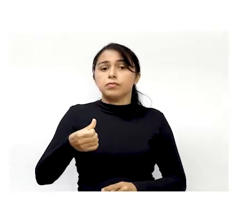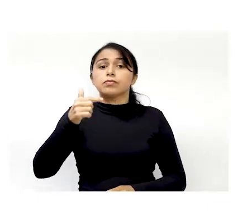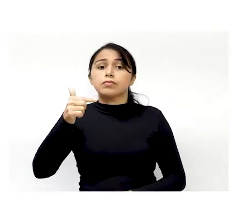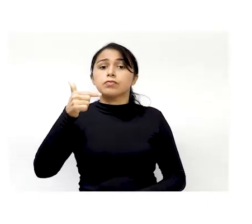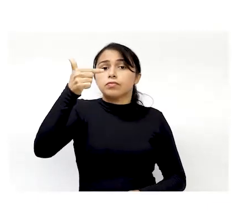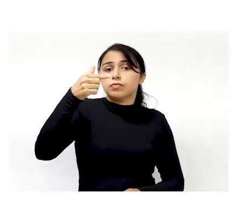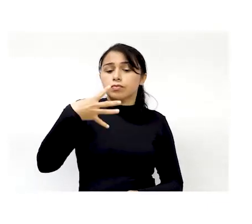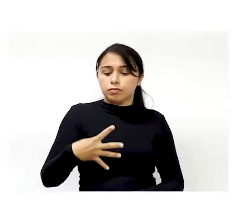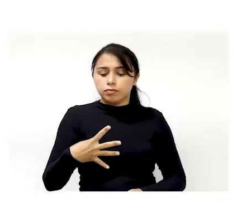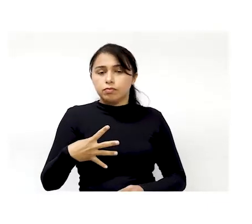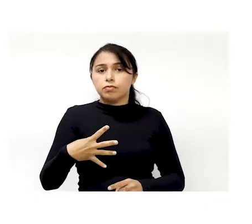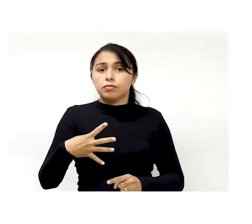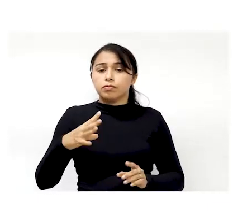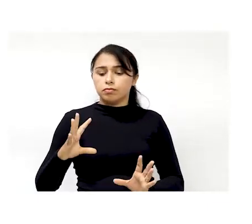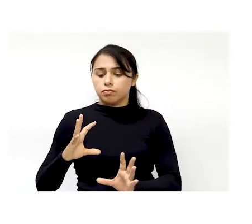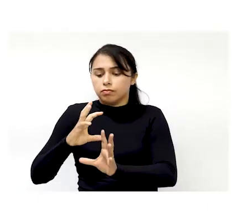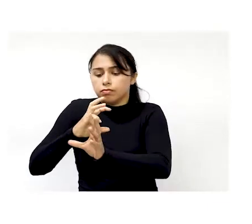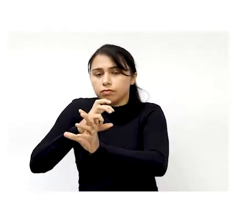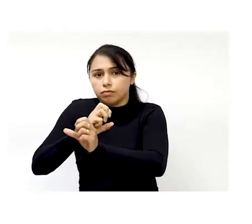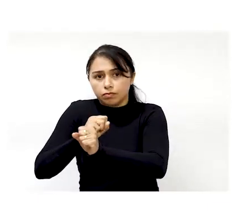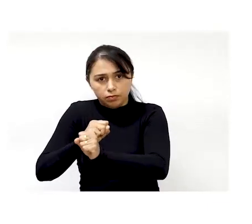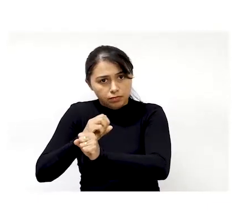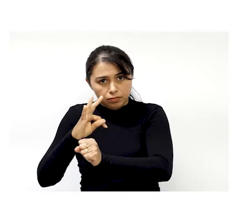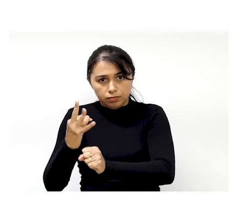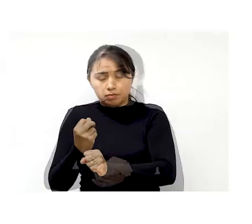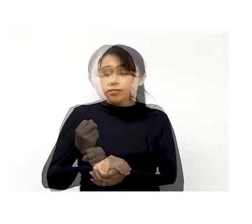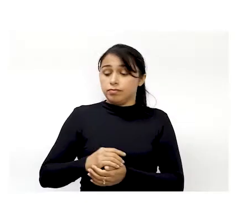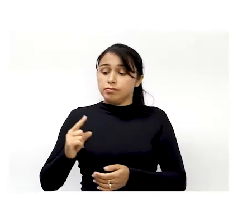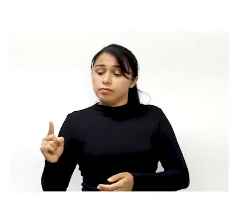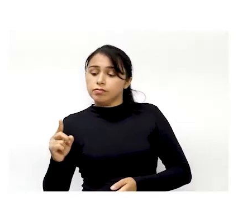vezes 2, 4, mais 1, 5. Soma.